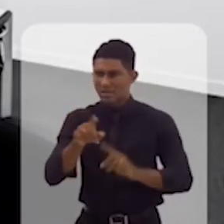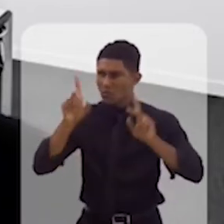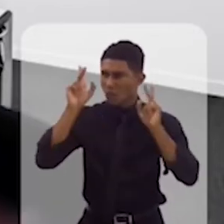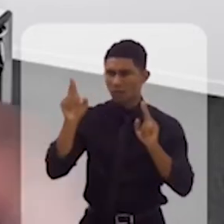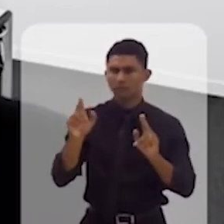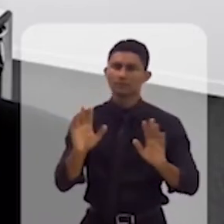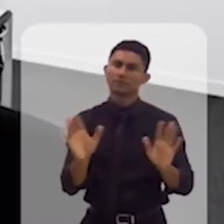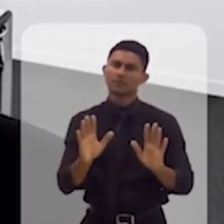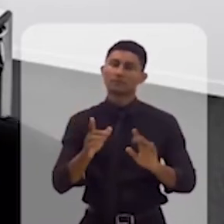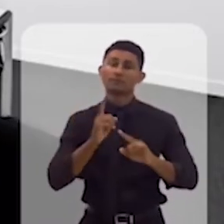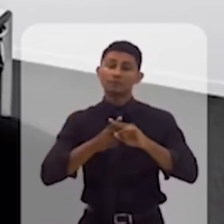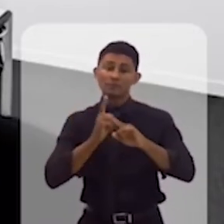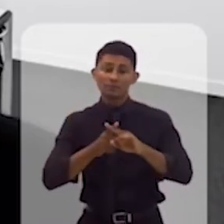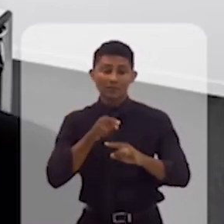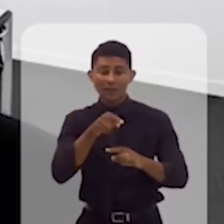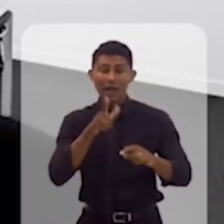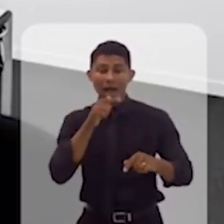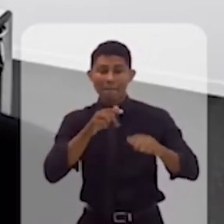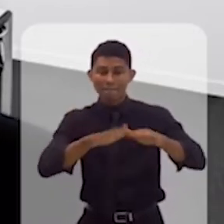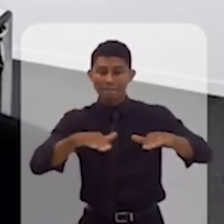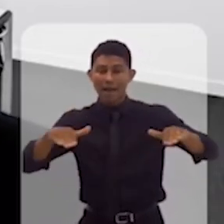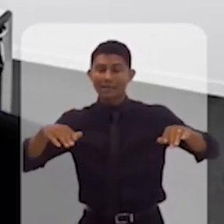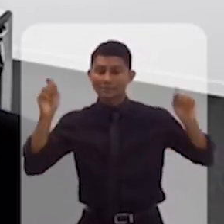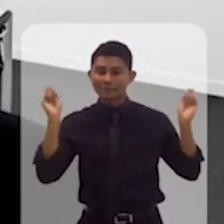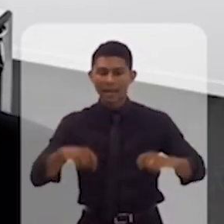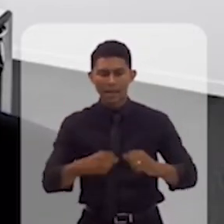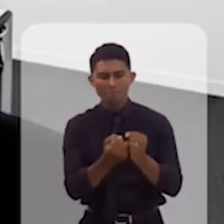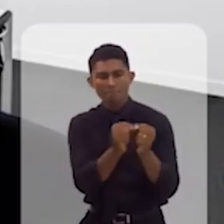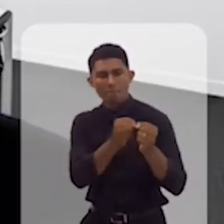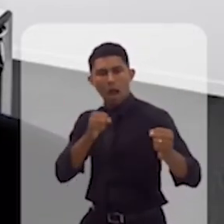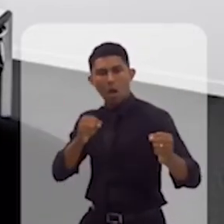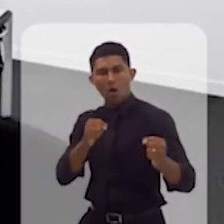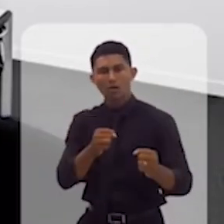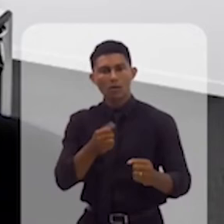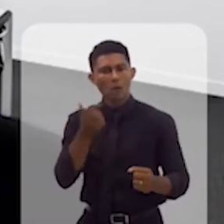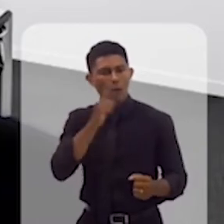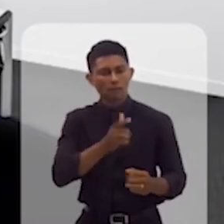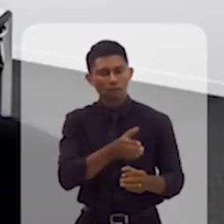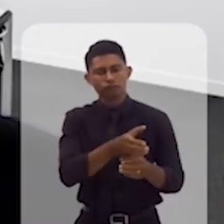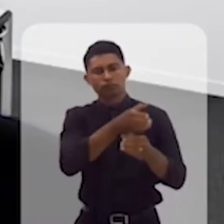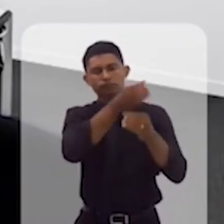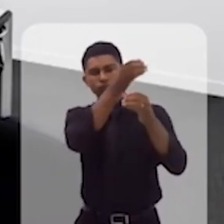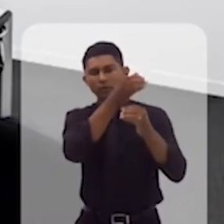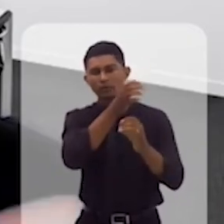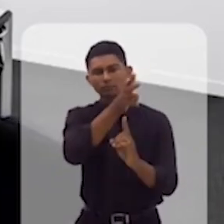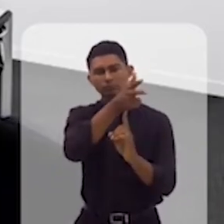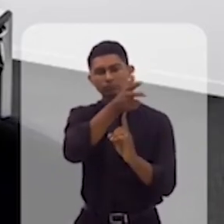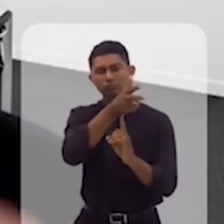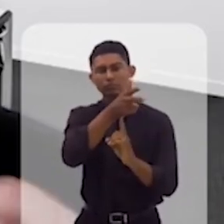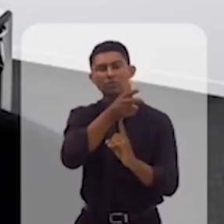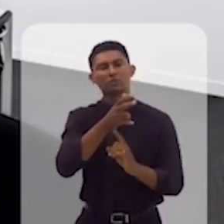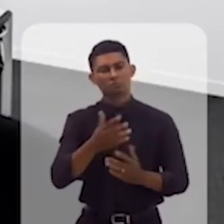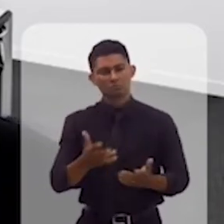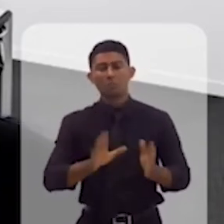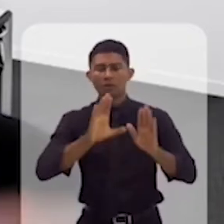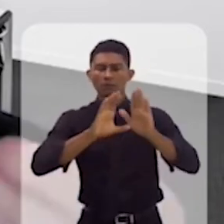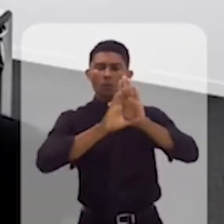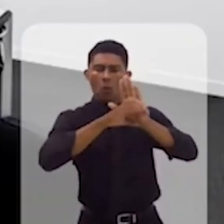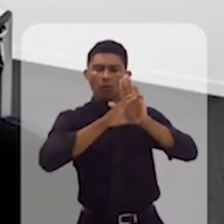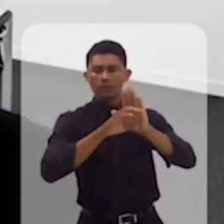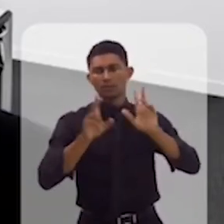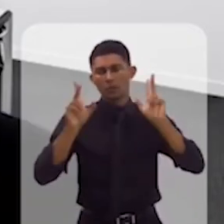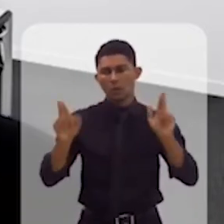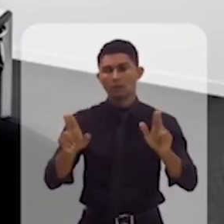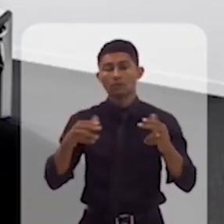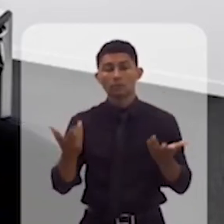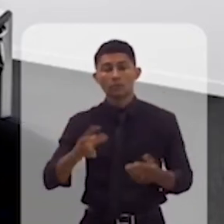pode usar equipamentos ainda maiores, né? Mas a ideia, o conceito é o mesmo. Então, nada mais é do que aproveitar